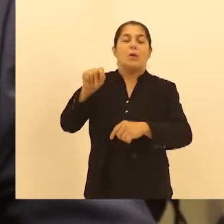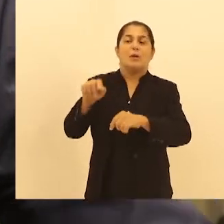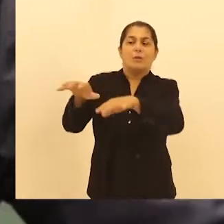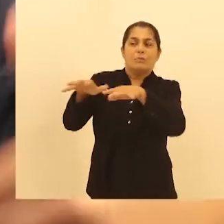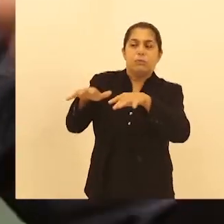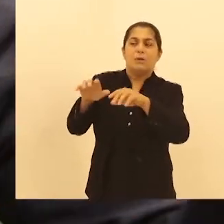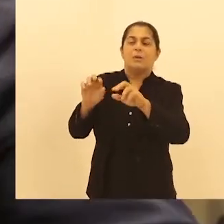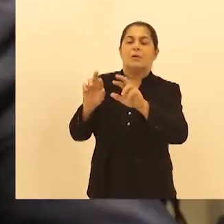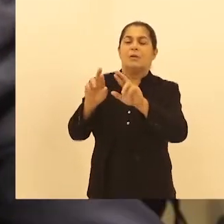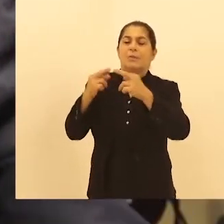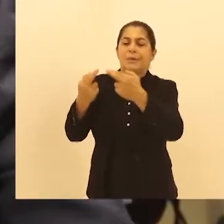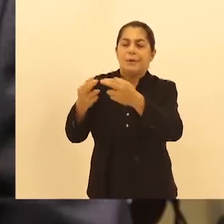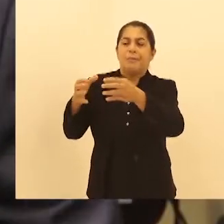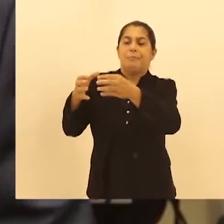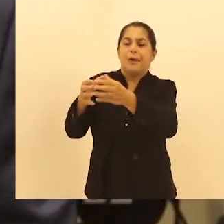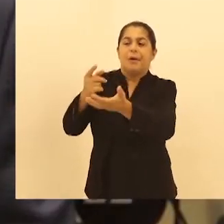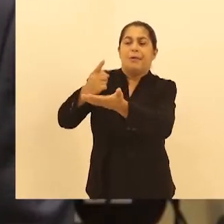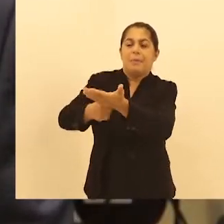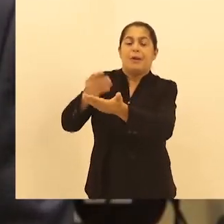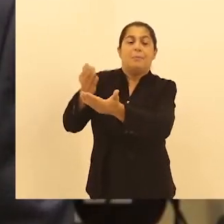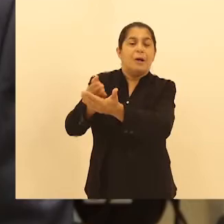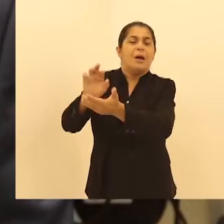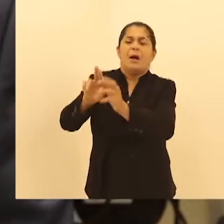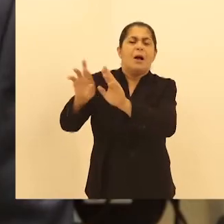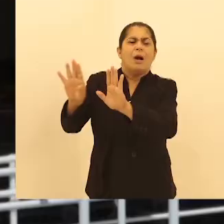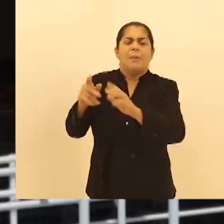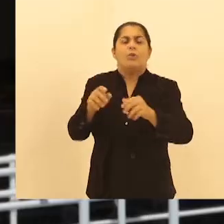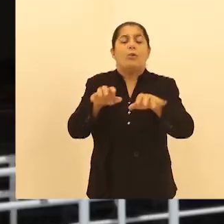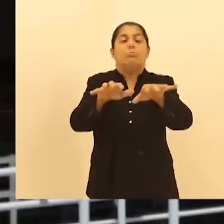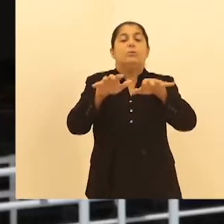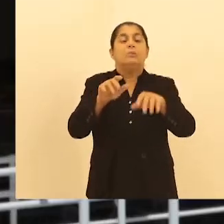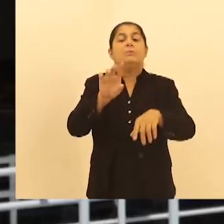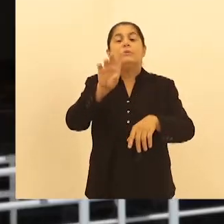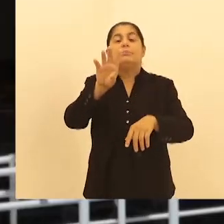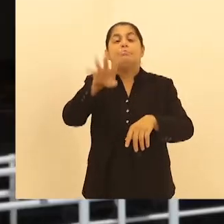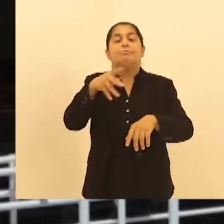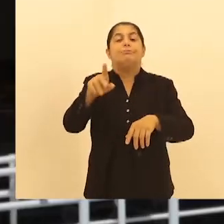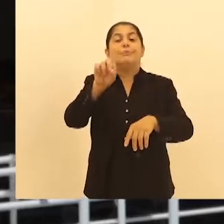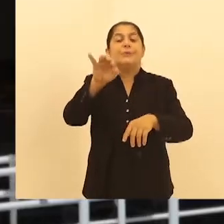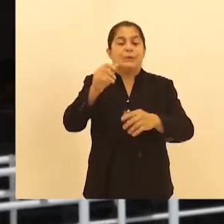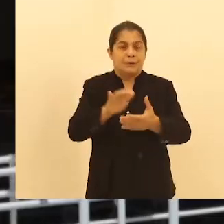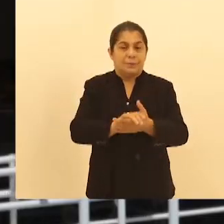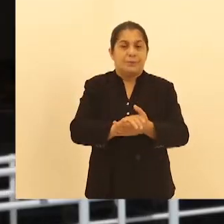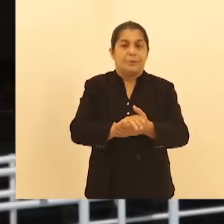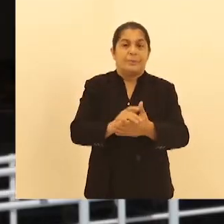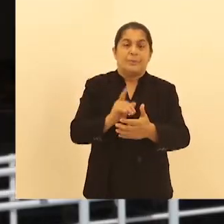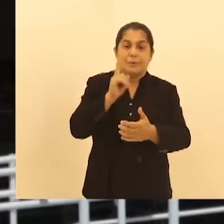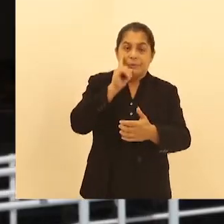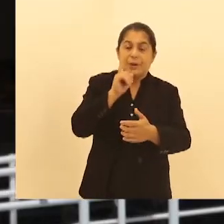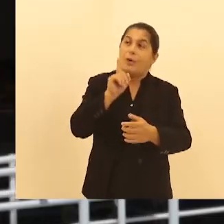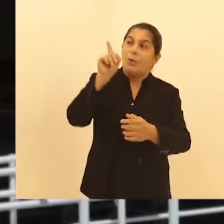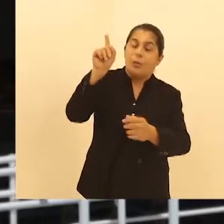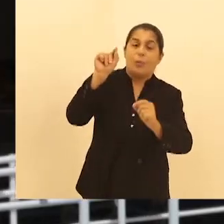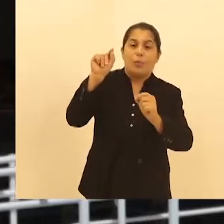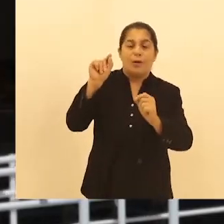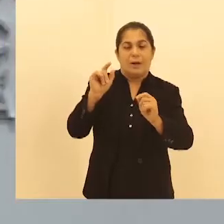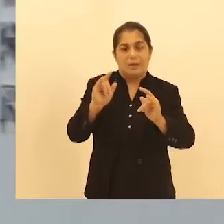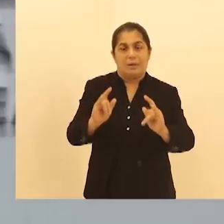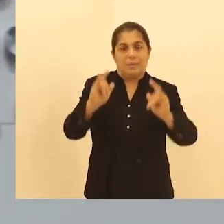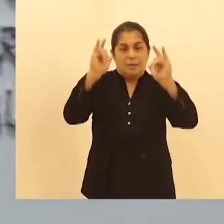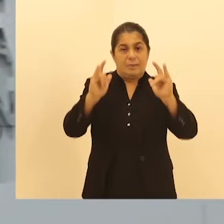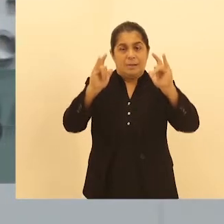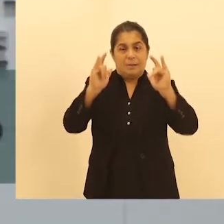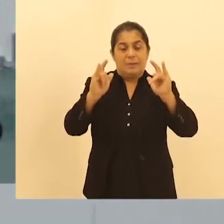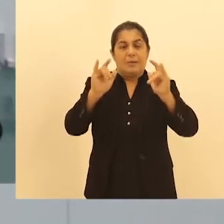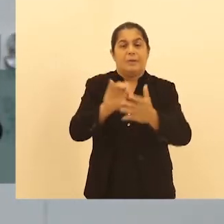audiências o que também vai ser um benefício para a população a outra grande novidade fica neste prédio localizado numa